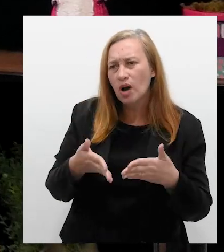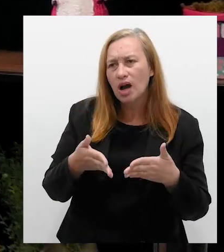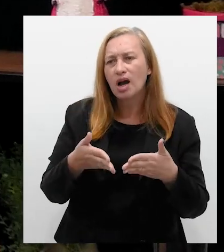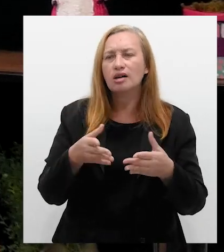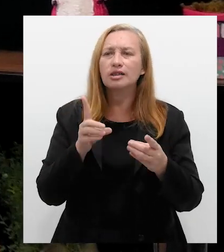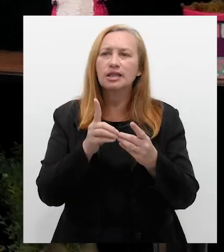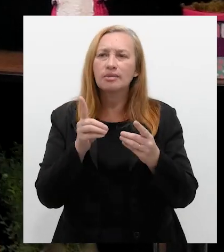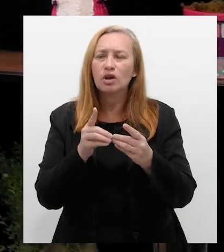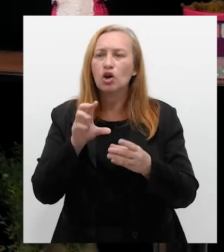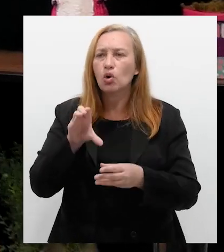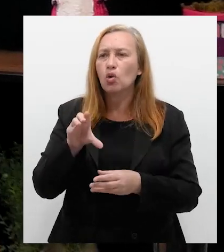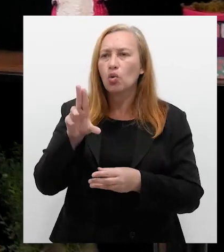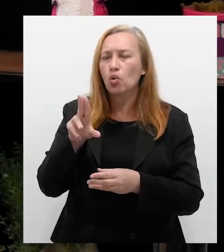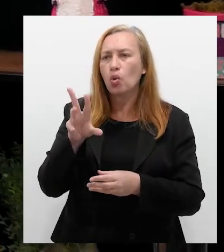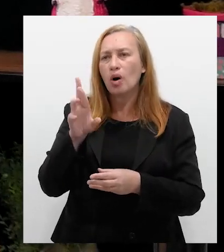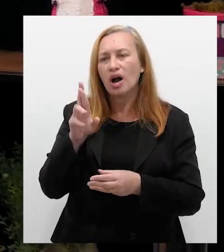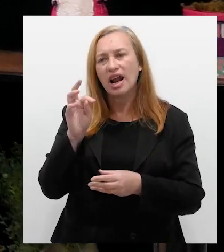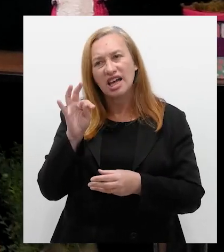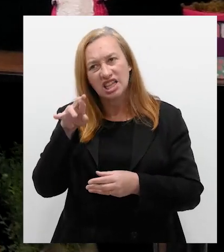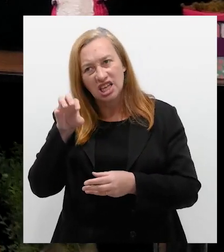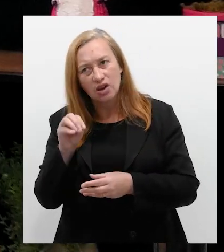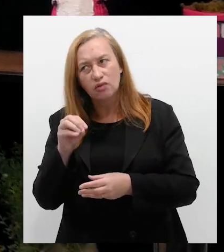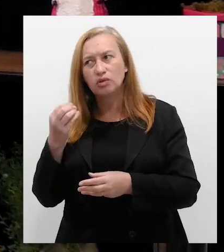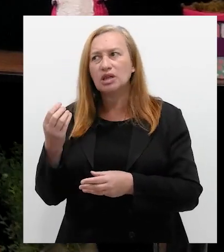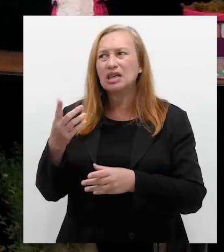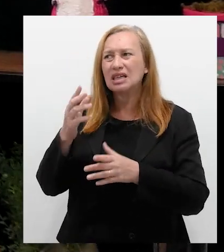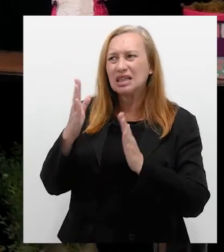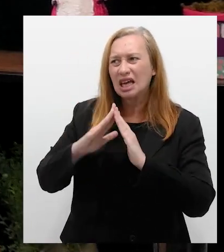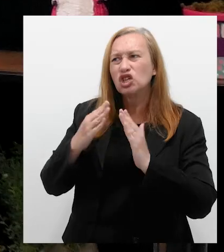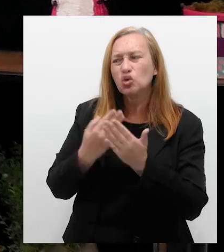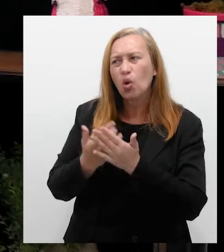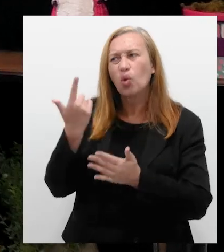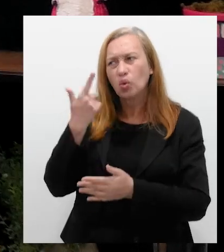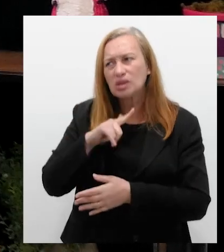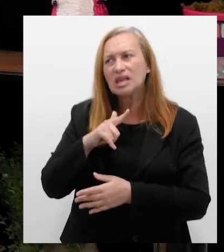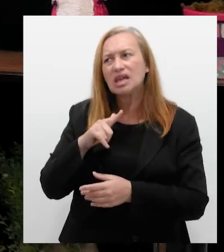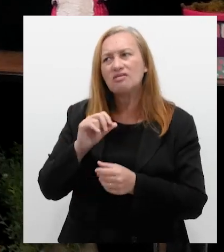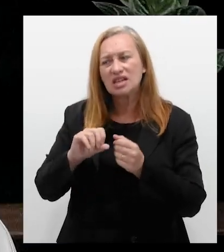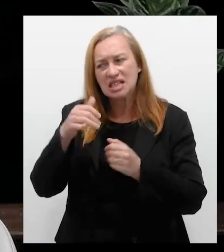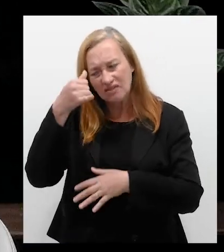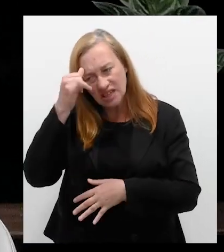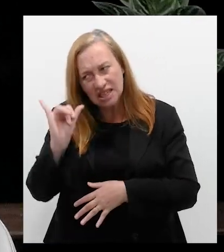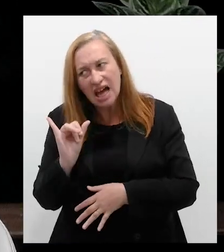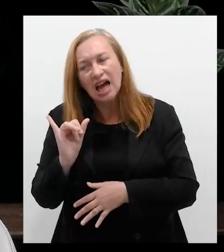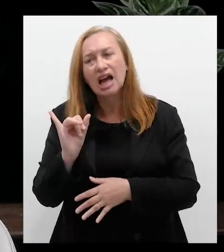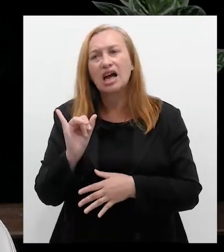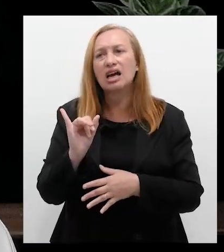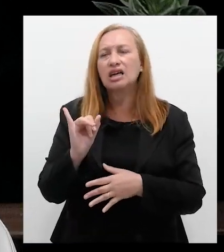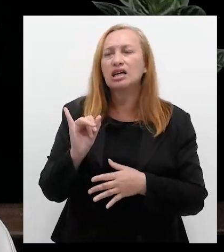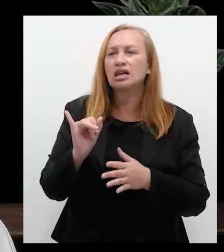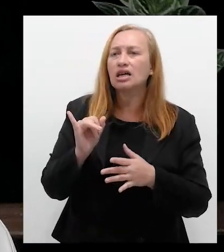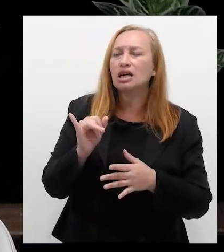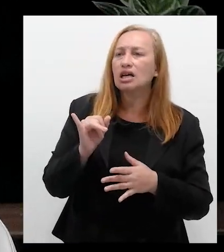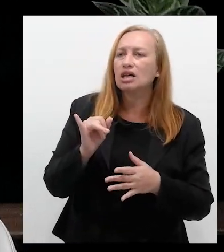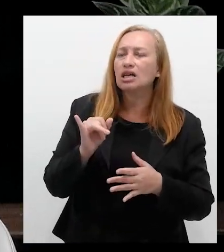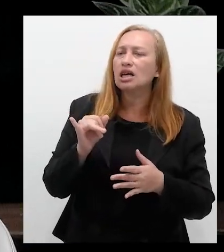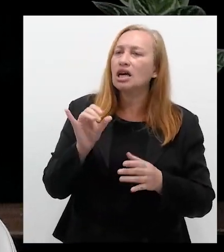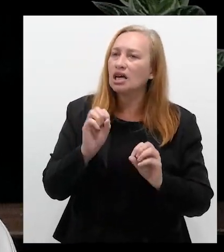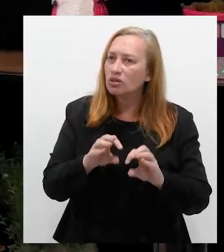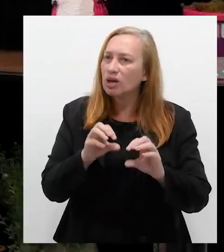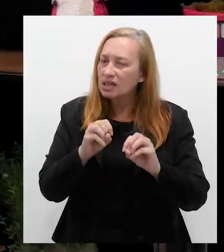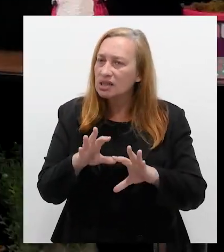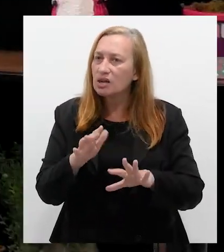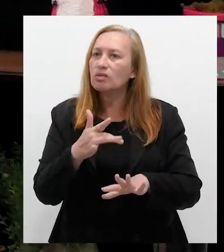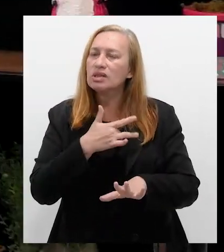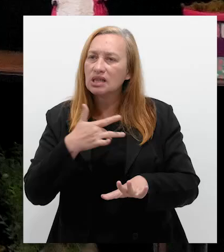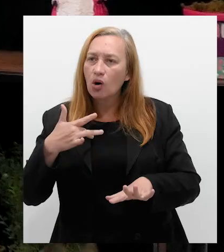atendimento curativo que a gente chama, né? Numa escola a gente consegue fazer uma ação de prevenção, uma ação de promoção de saúde, educação em saúde,